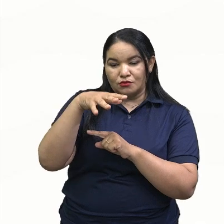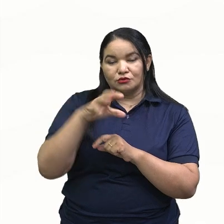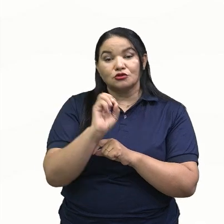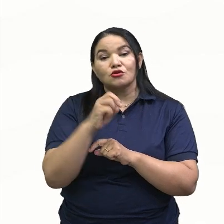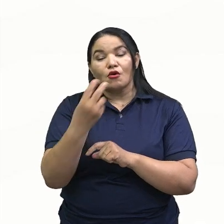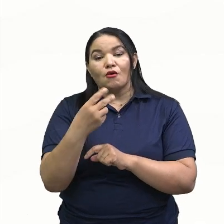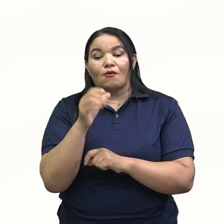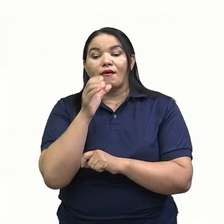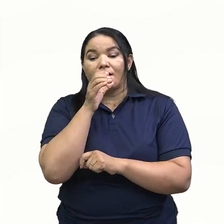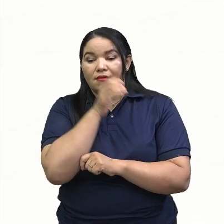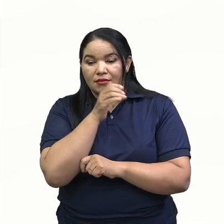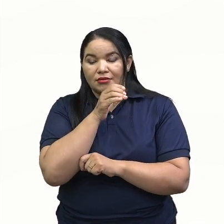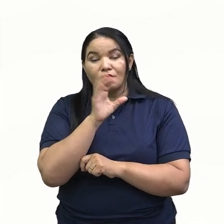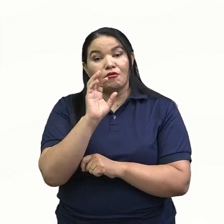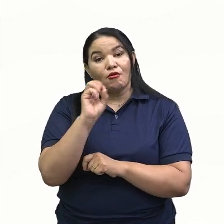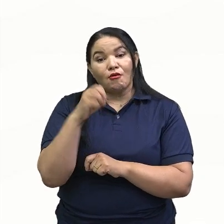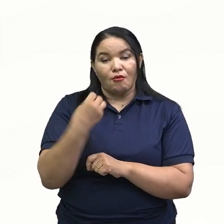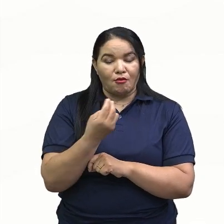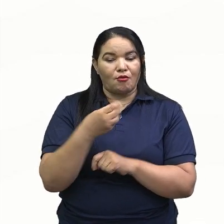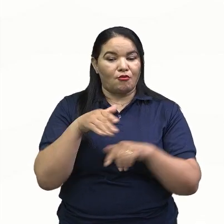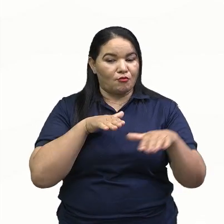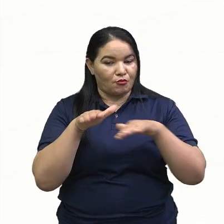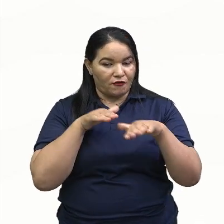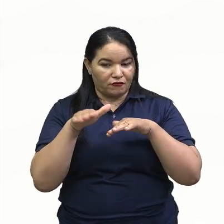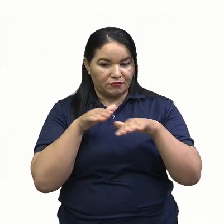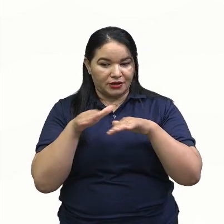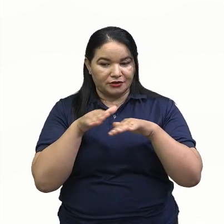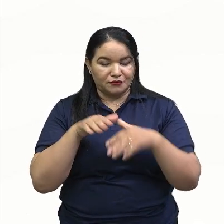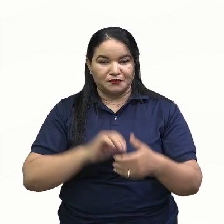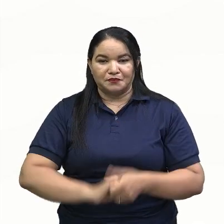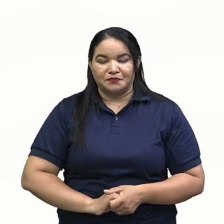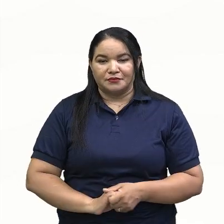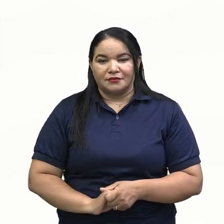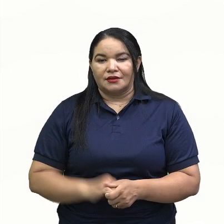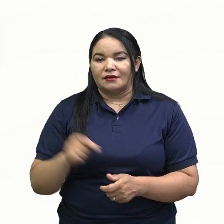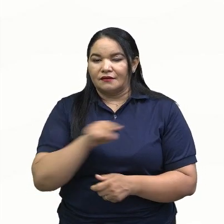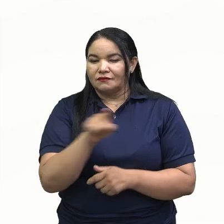calor ou movimento. Aí você